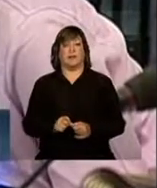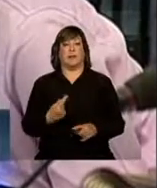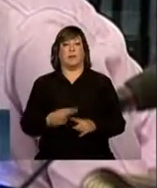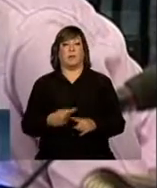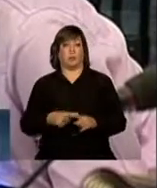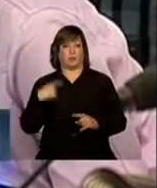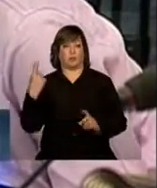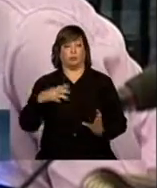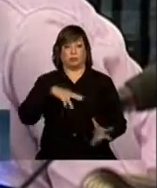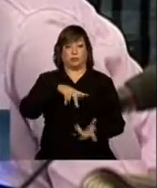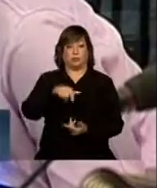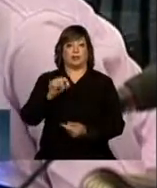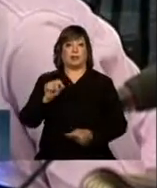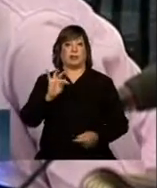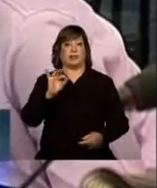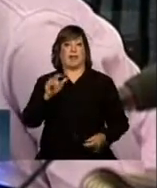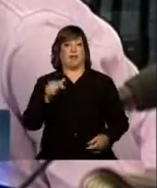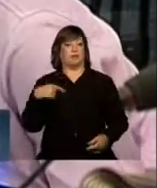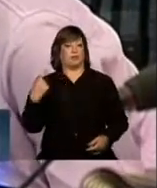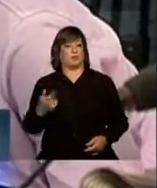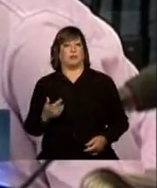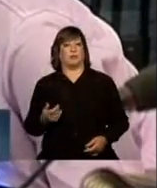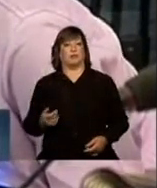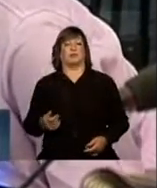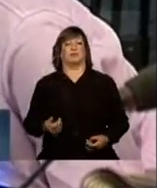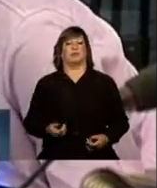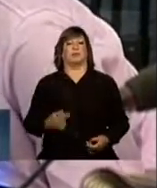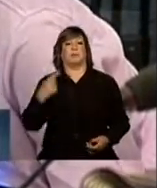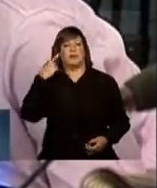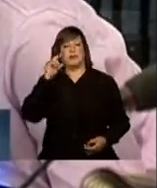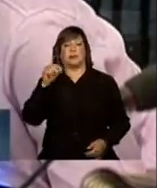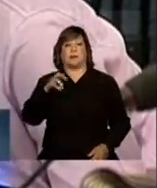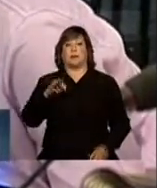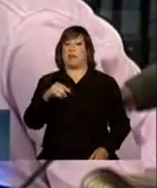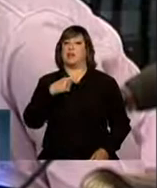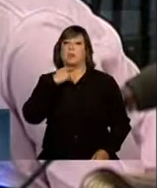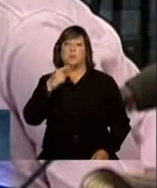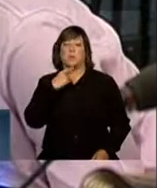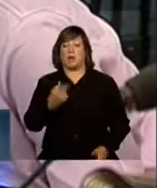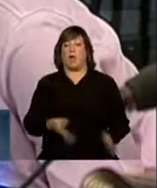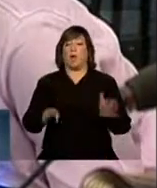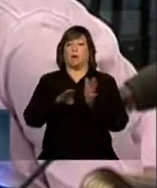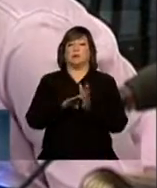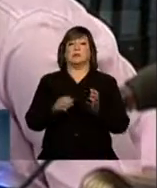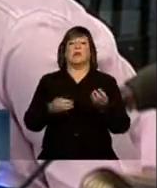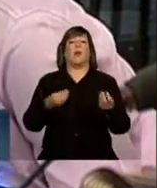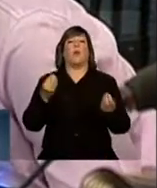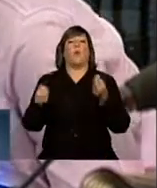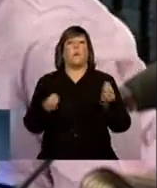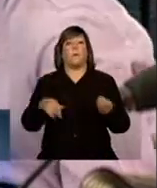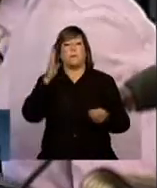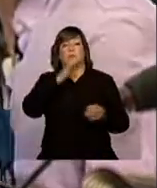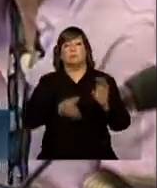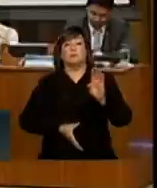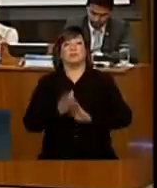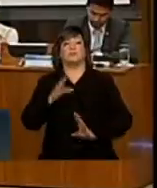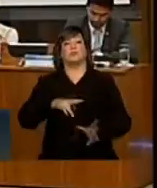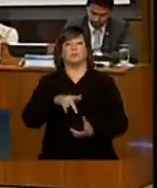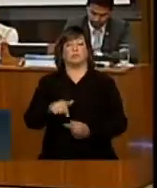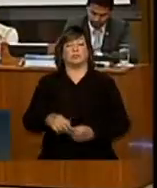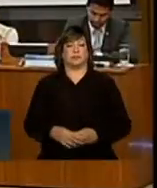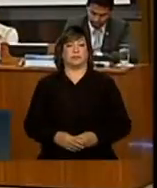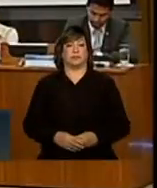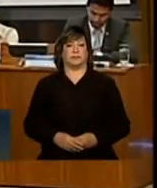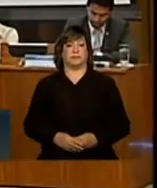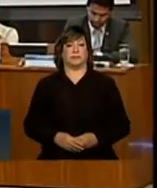que a taxa não seja atingida, a meta não seja atingida. Qual lição o Brasil pode dar para o mundo? Mais